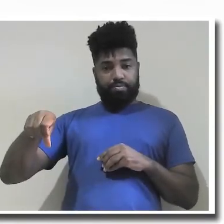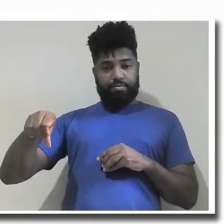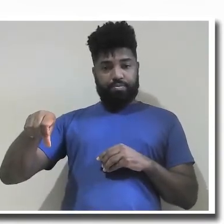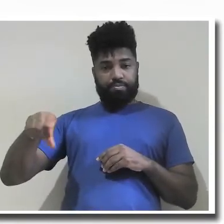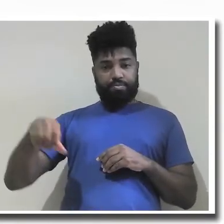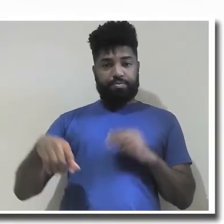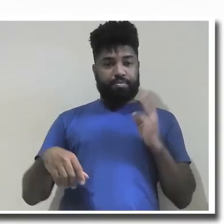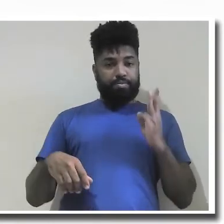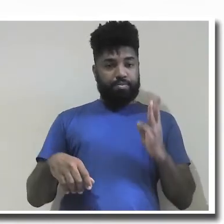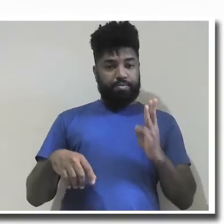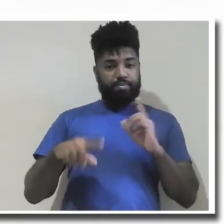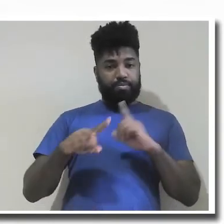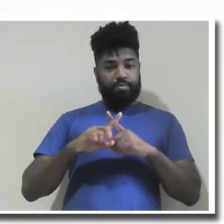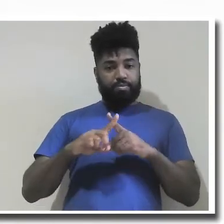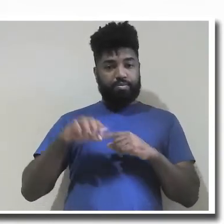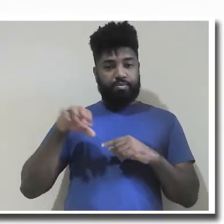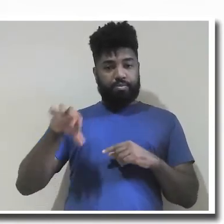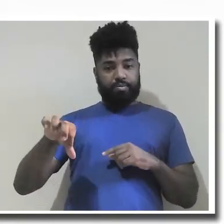3 vezes 9,